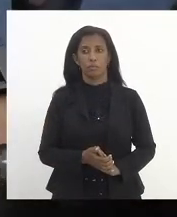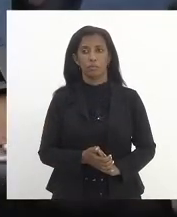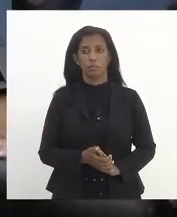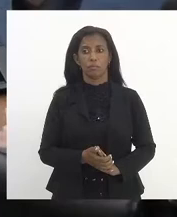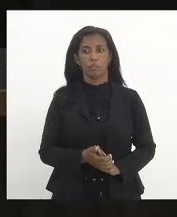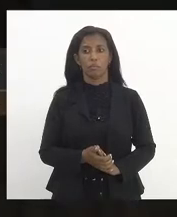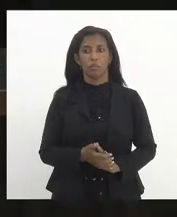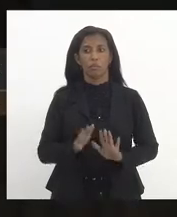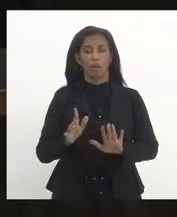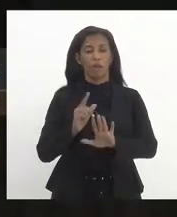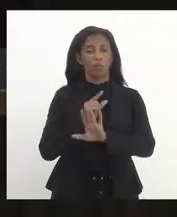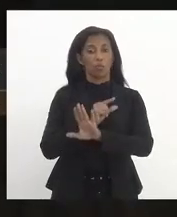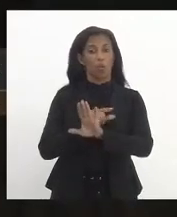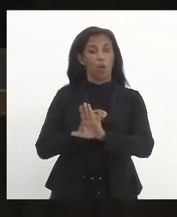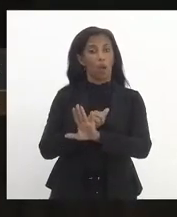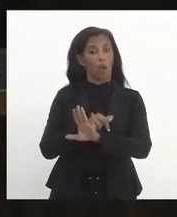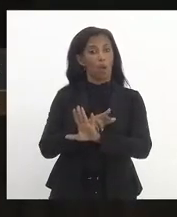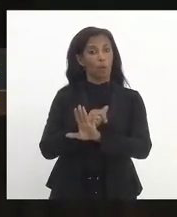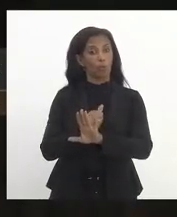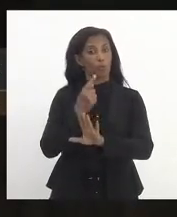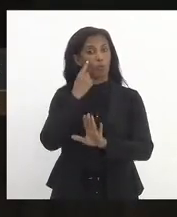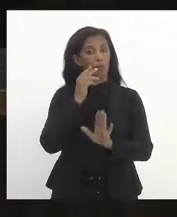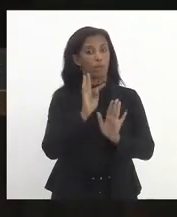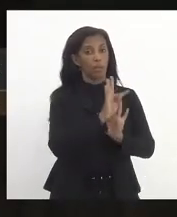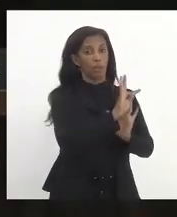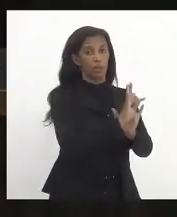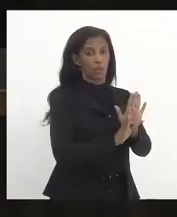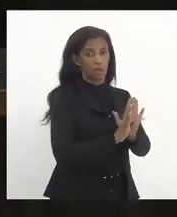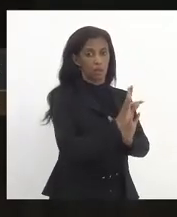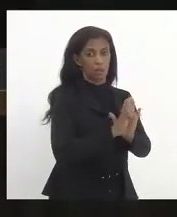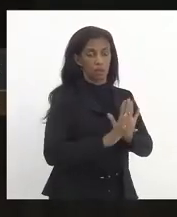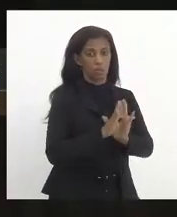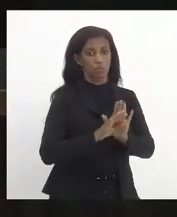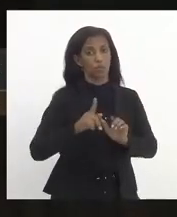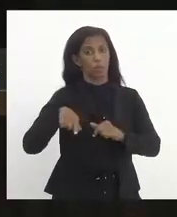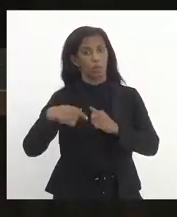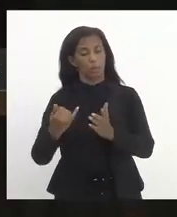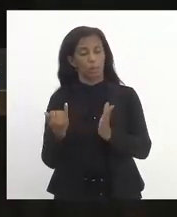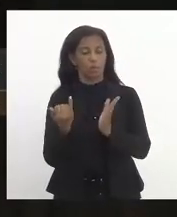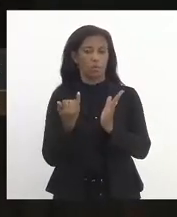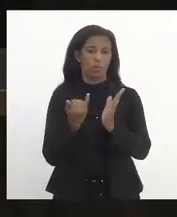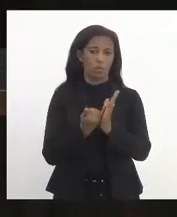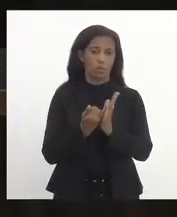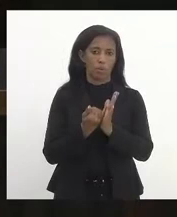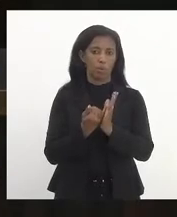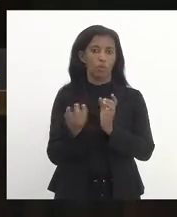o autor ter conhecimento do teor do texto. Em seguida, publico e volto na outra